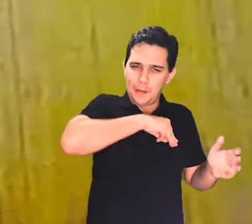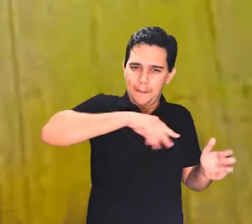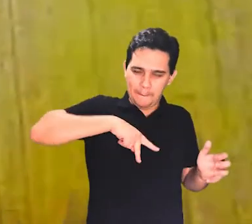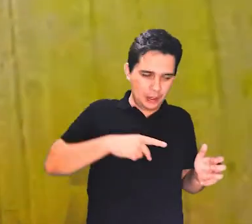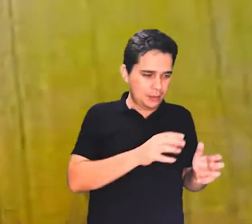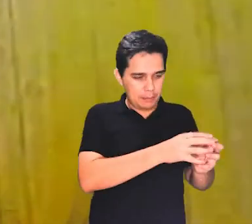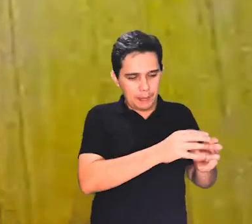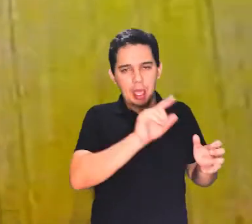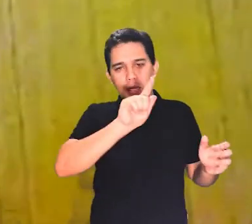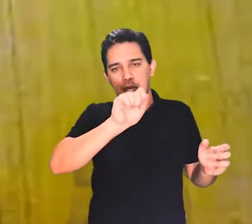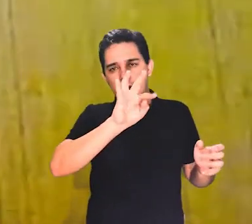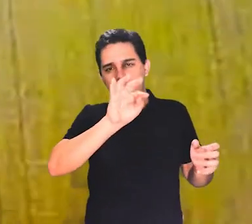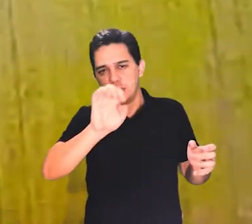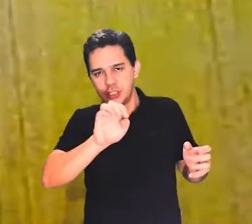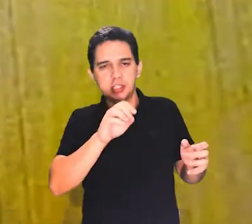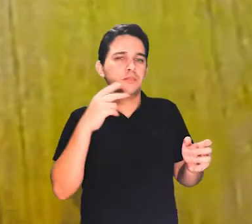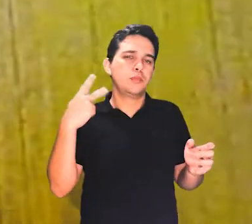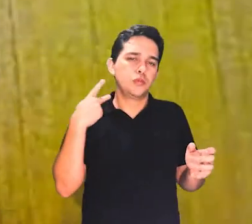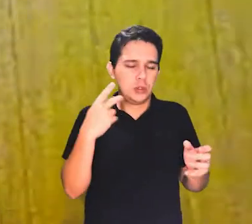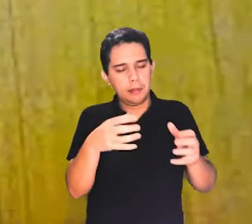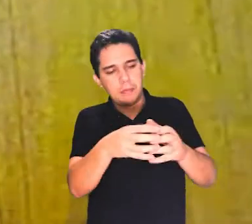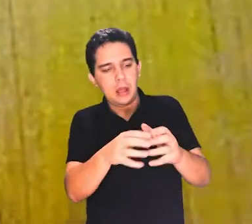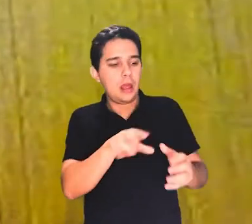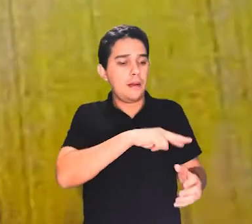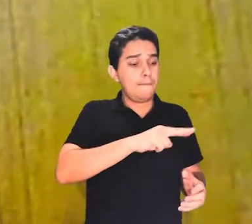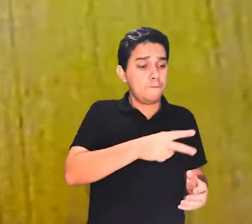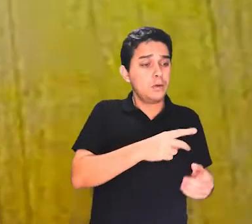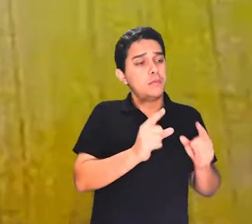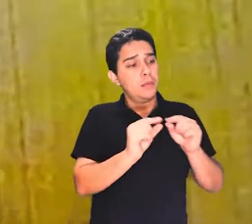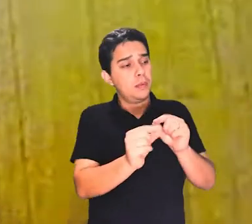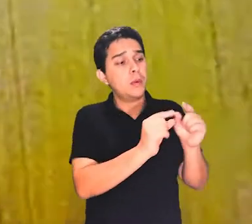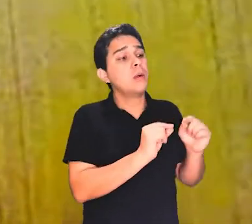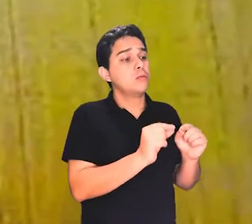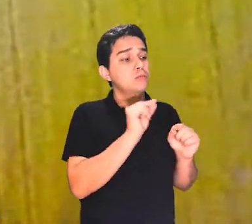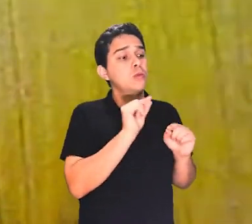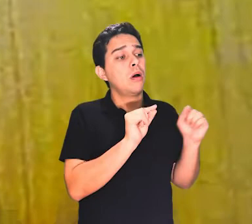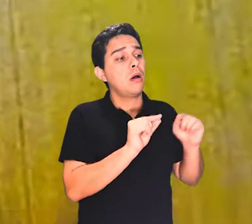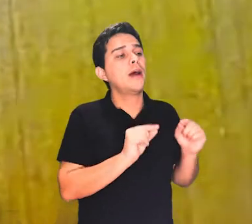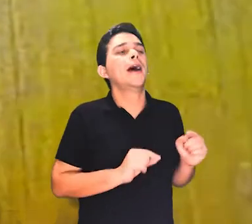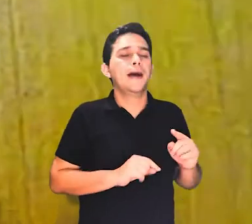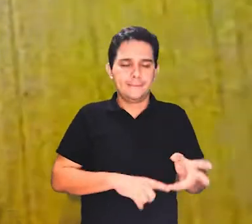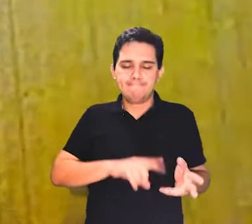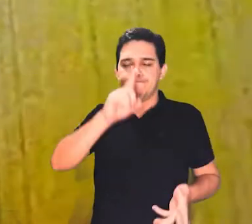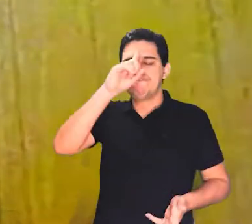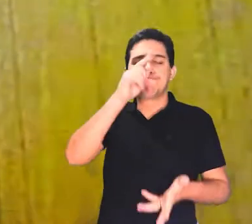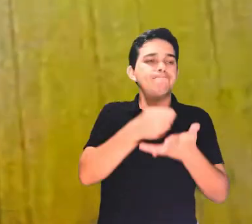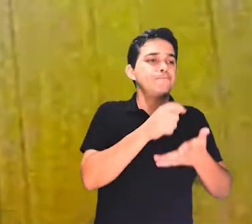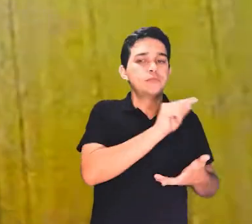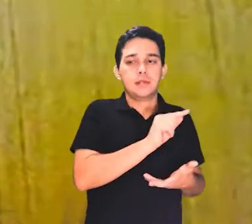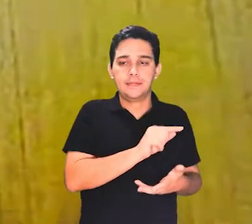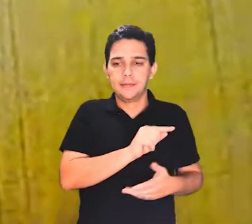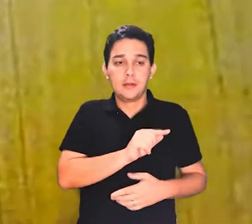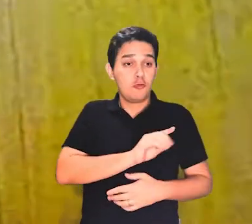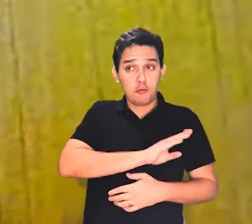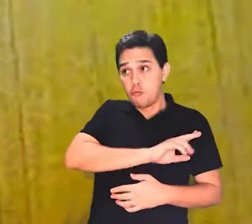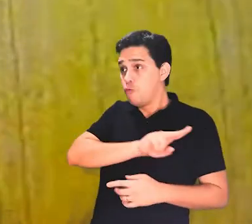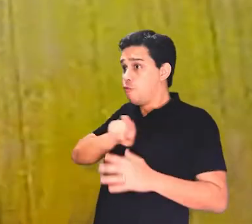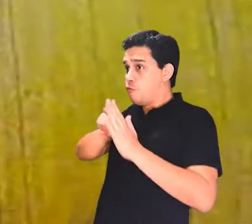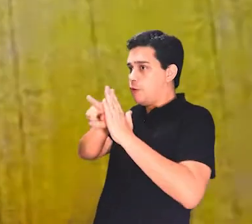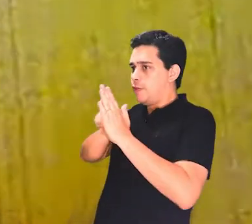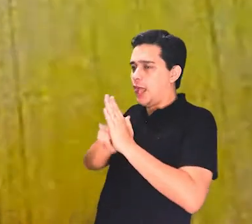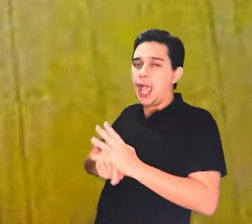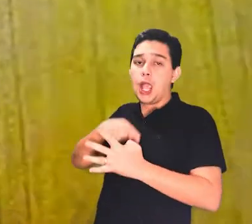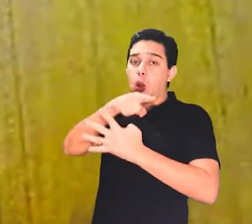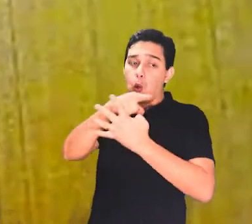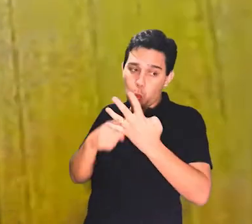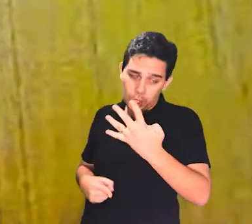atuam nessa seara há muito tempo, optar de início por 4 hospitais psiquiátricos, né?